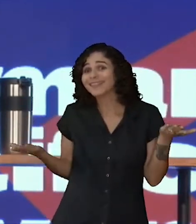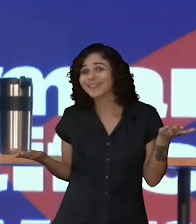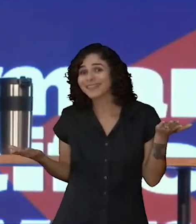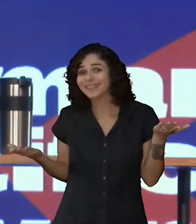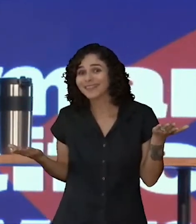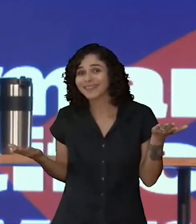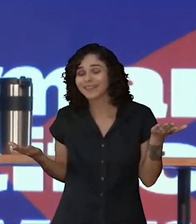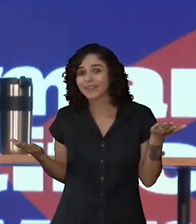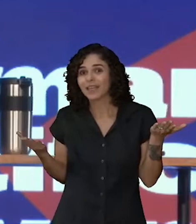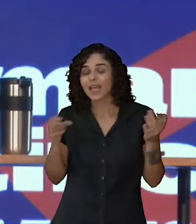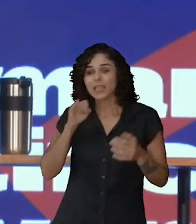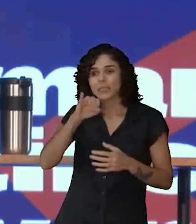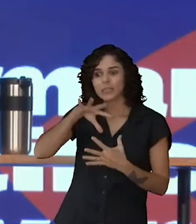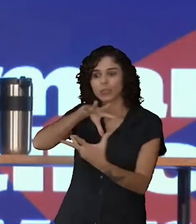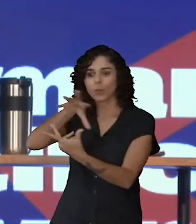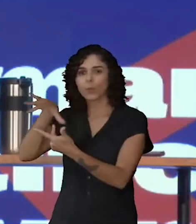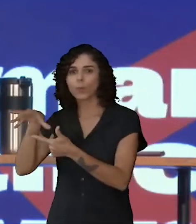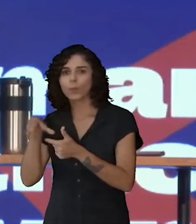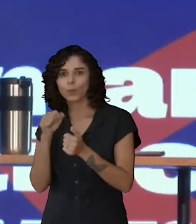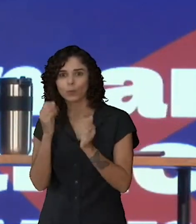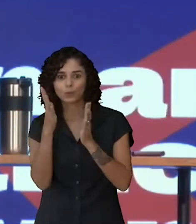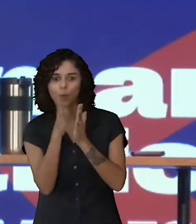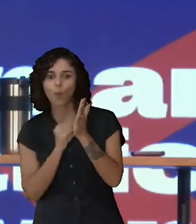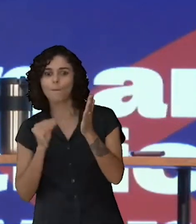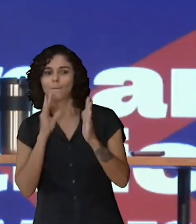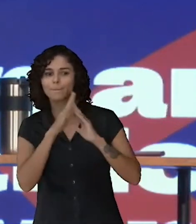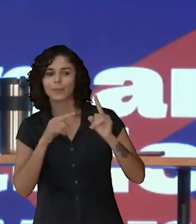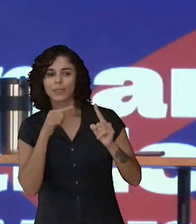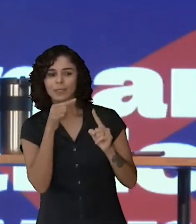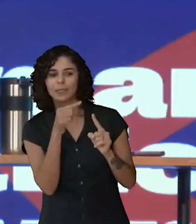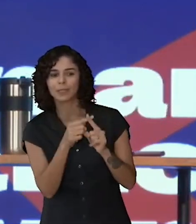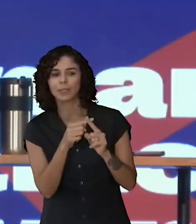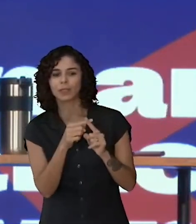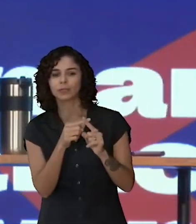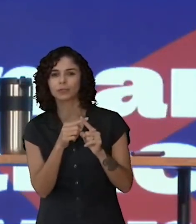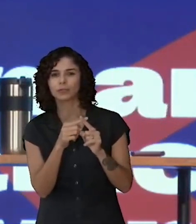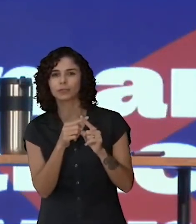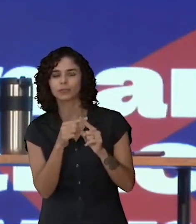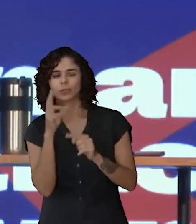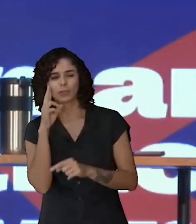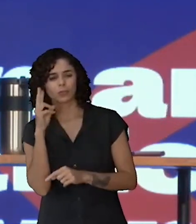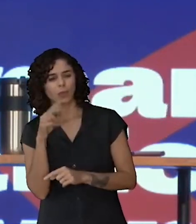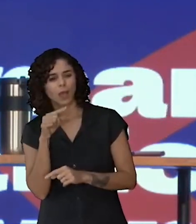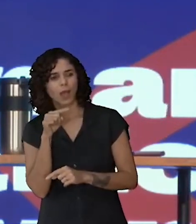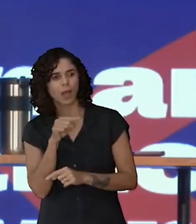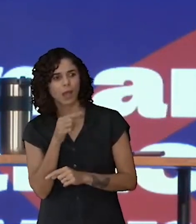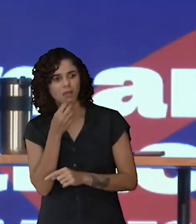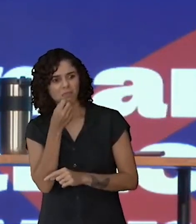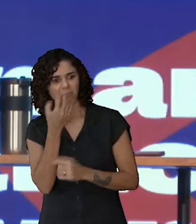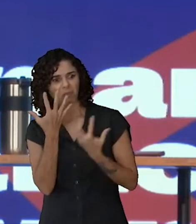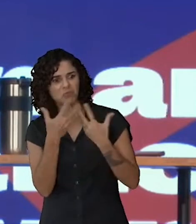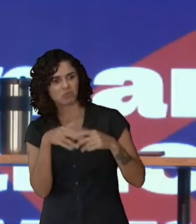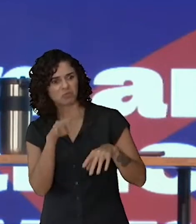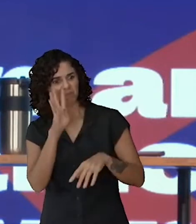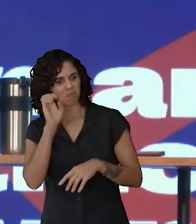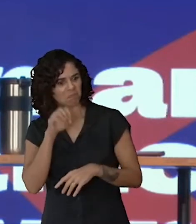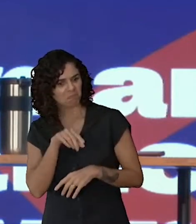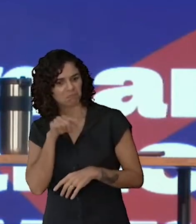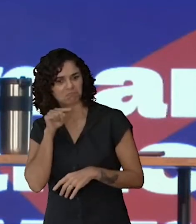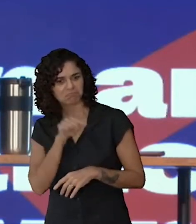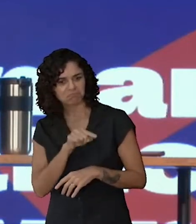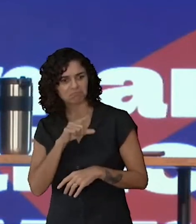avivamento. Porque eles vêm e sabem que aqui funciona. Que aqui tem